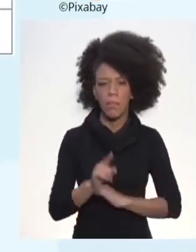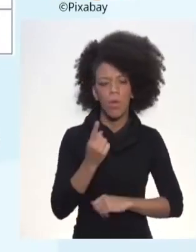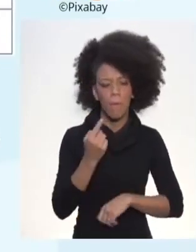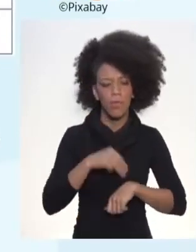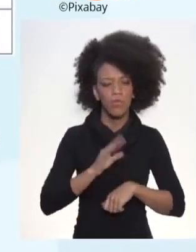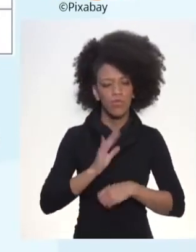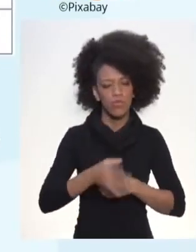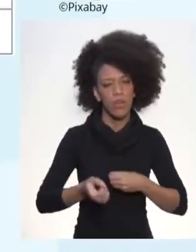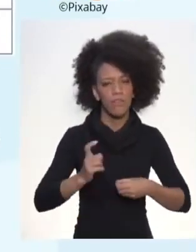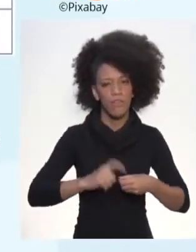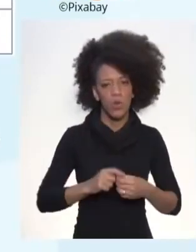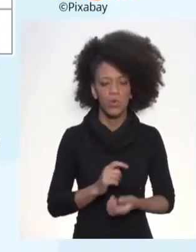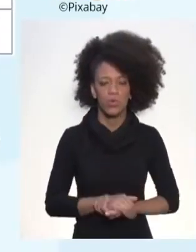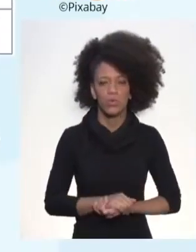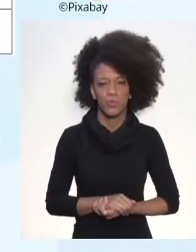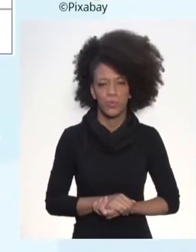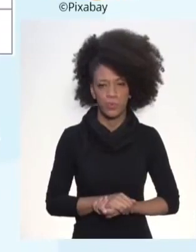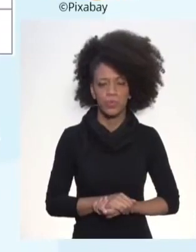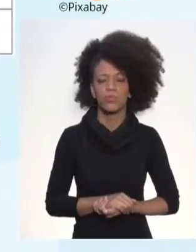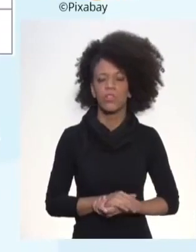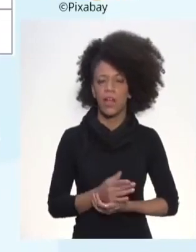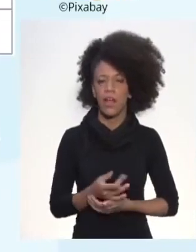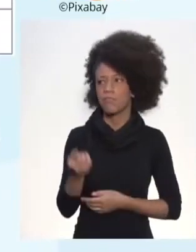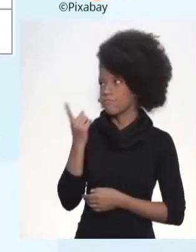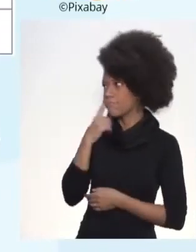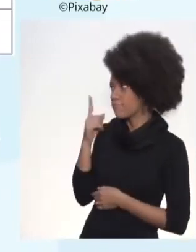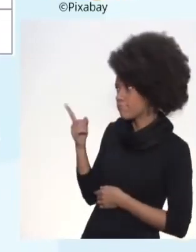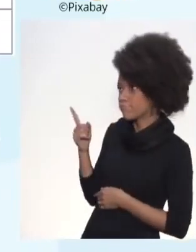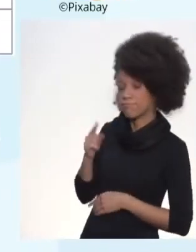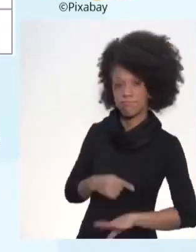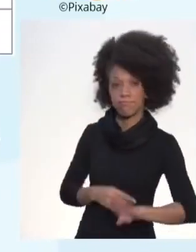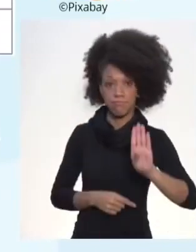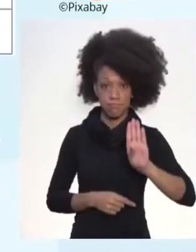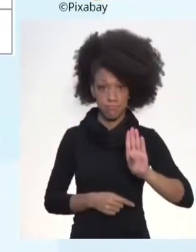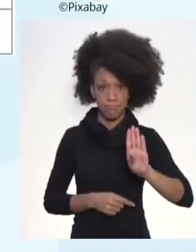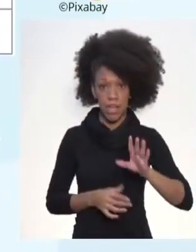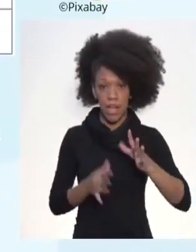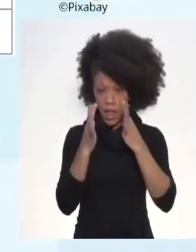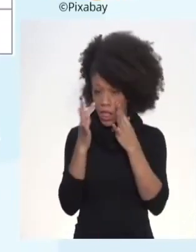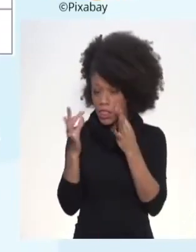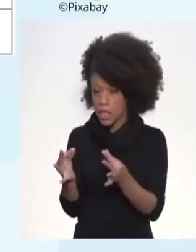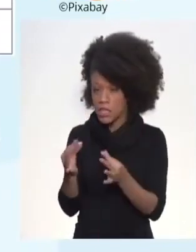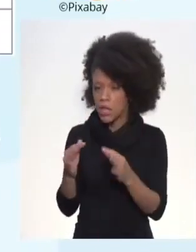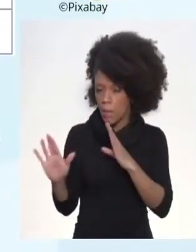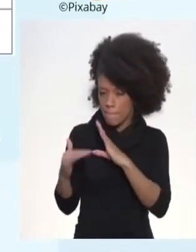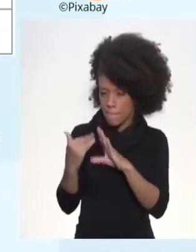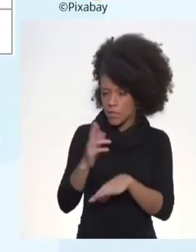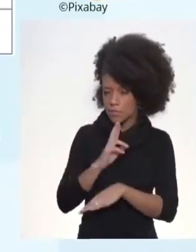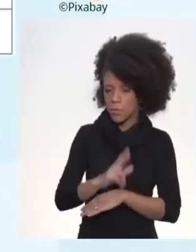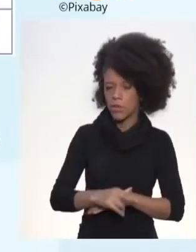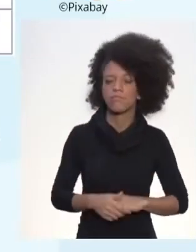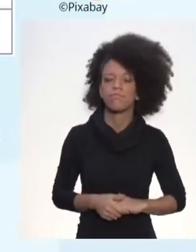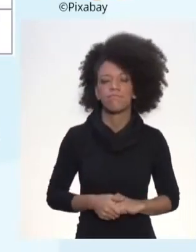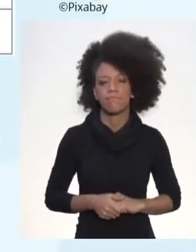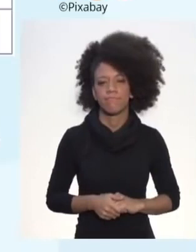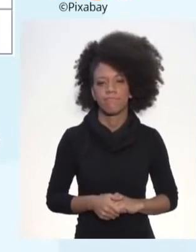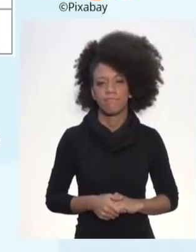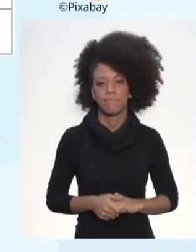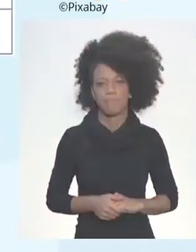um minutinho e a gente já retorna aí, ó, na letra B. Lê com atenção, manda aquela resposta pra gente. Até já.